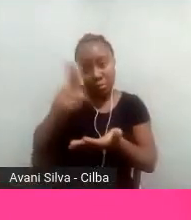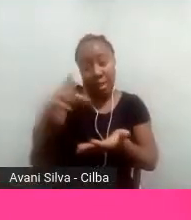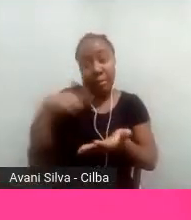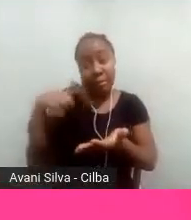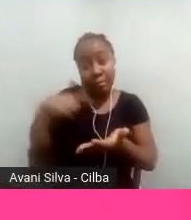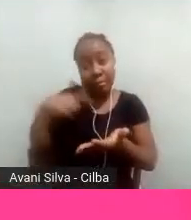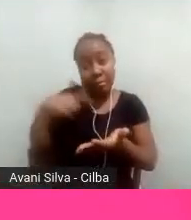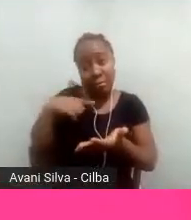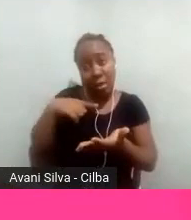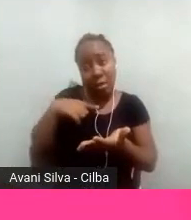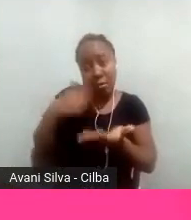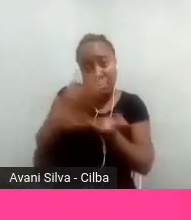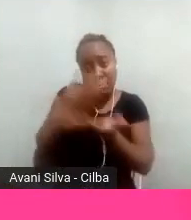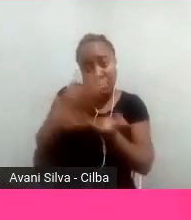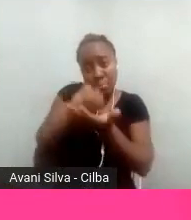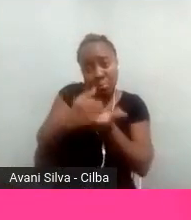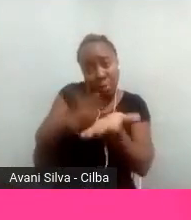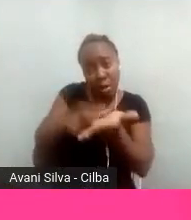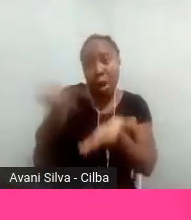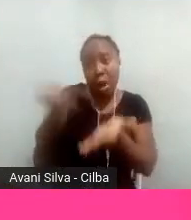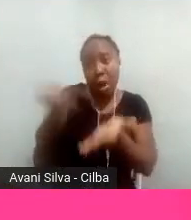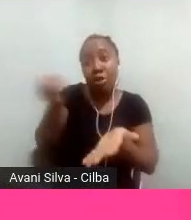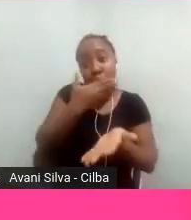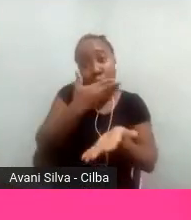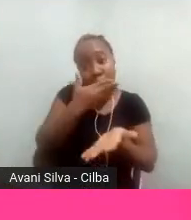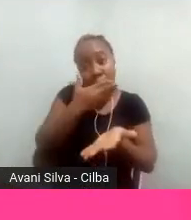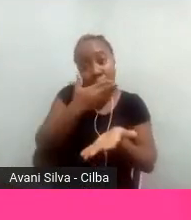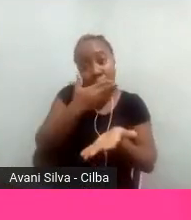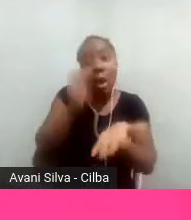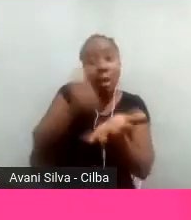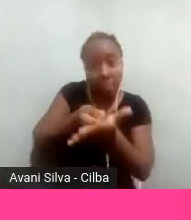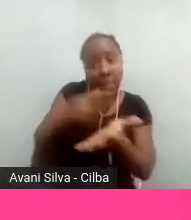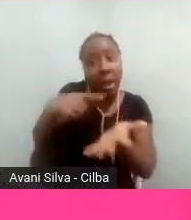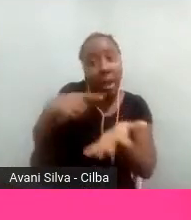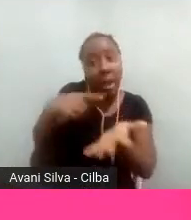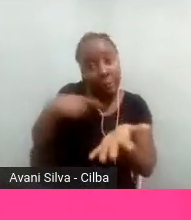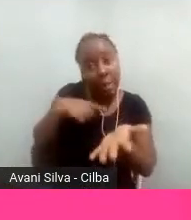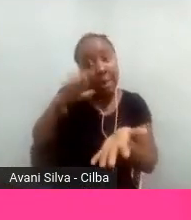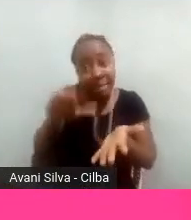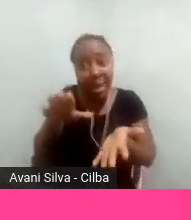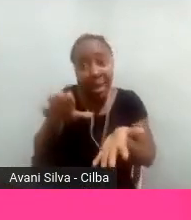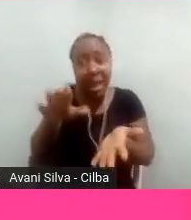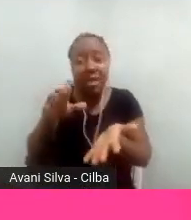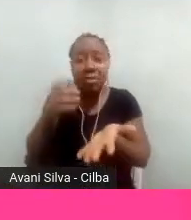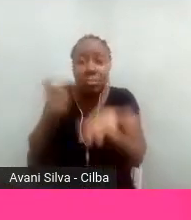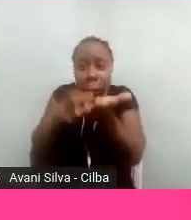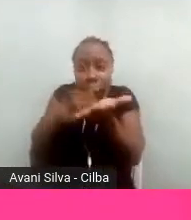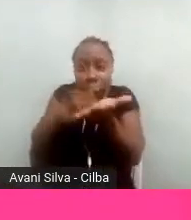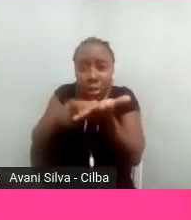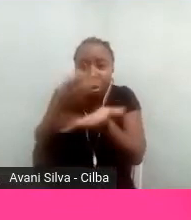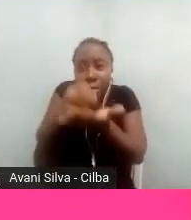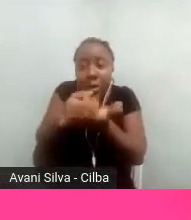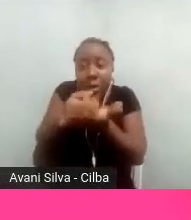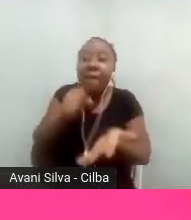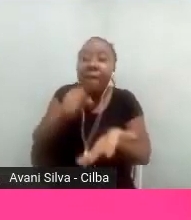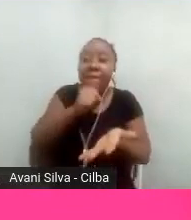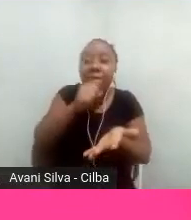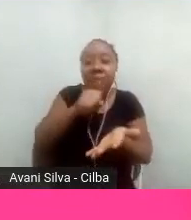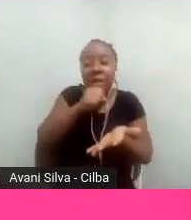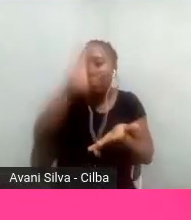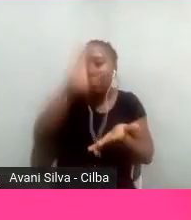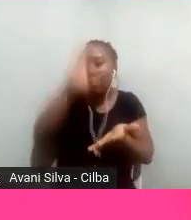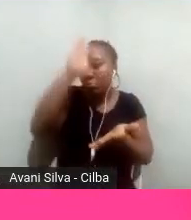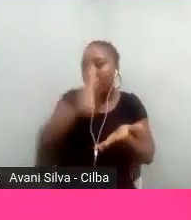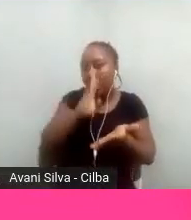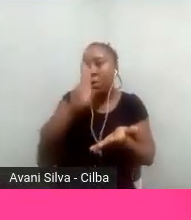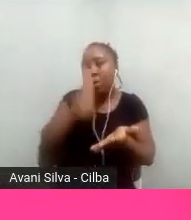que eles até estão cobrando agora, mas você acha versões um pouco mais antigas que são gratuitas sim,